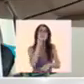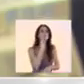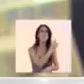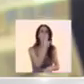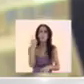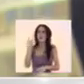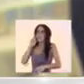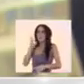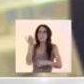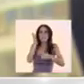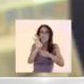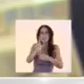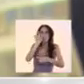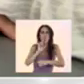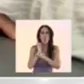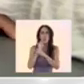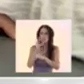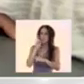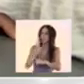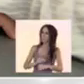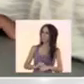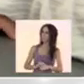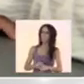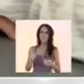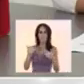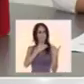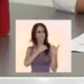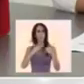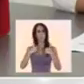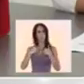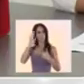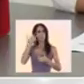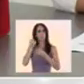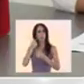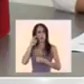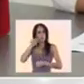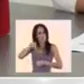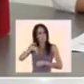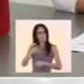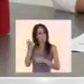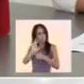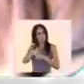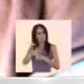cada mulher reencontra no espelho a sobrevivente e a responsável pelo seu próprio futuro.